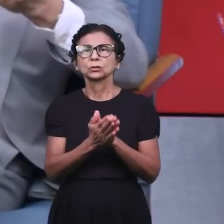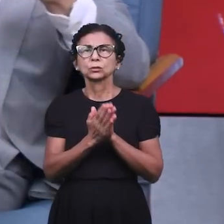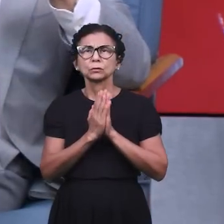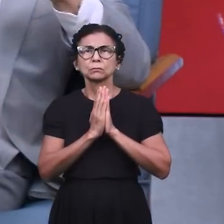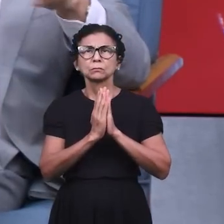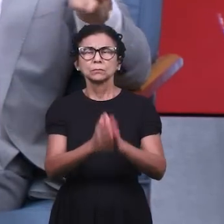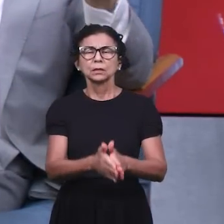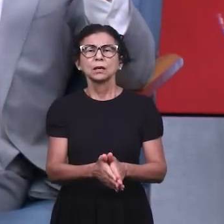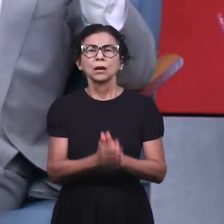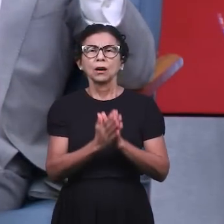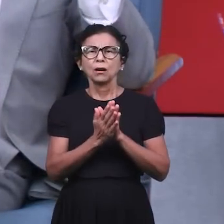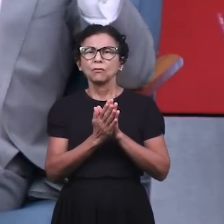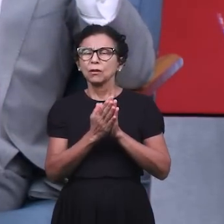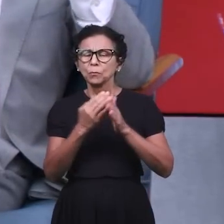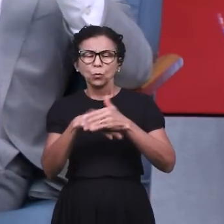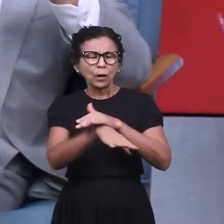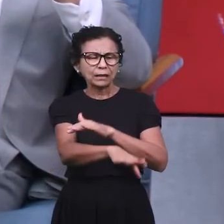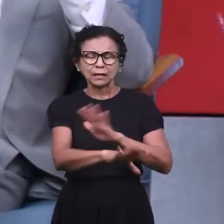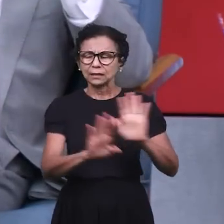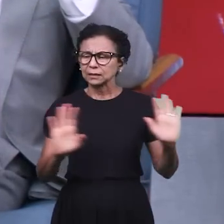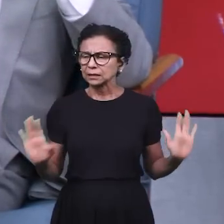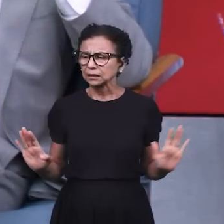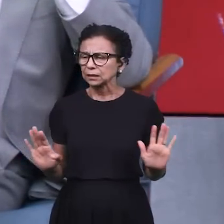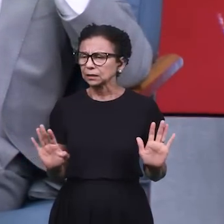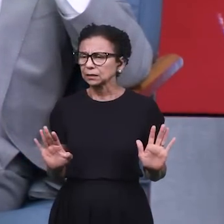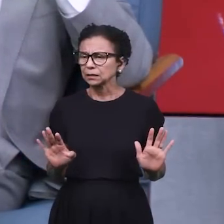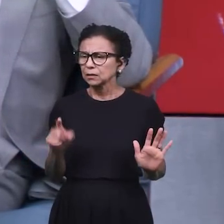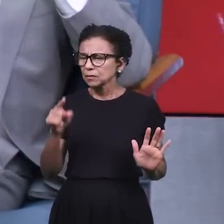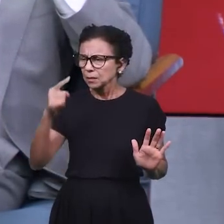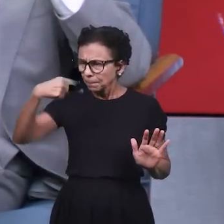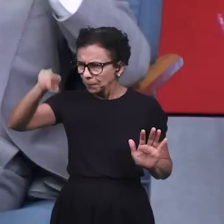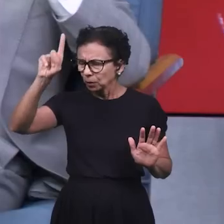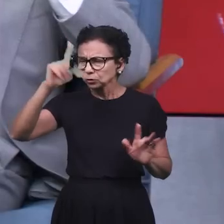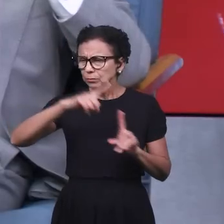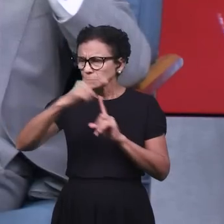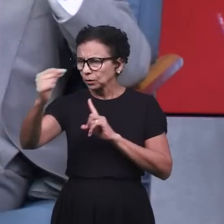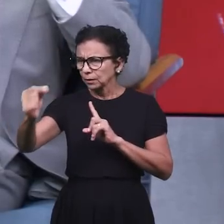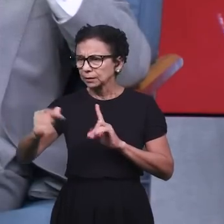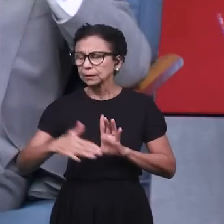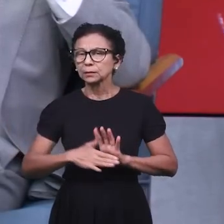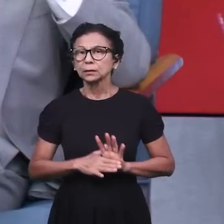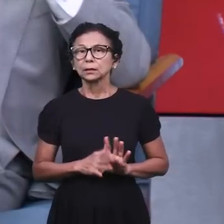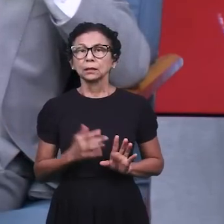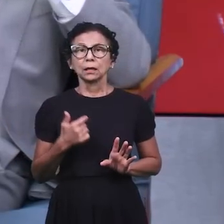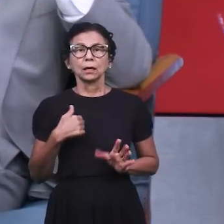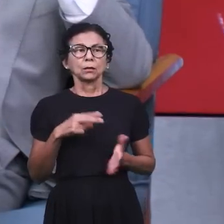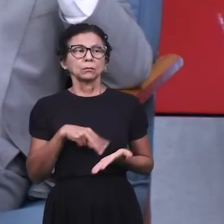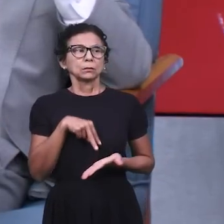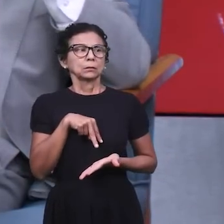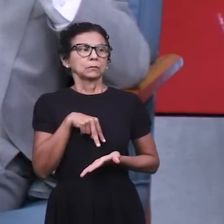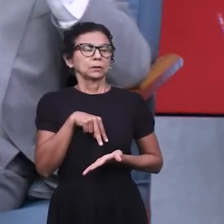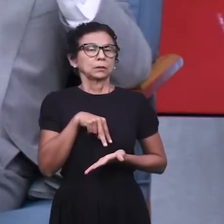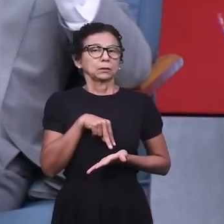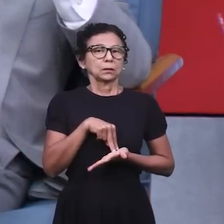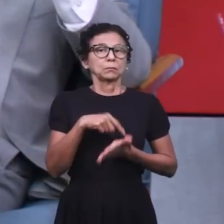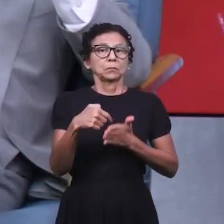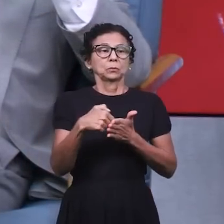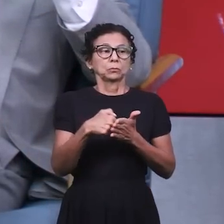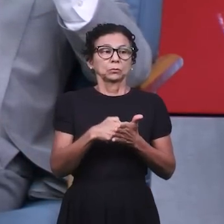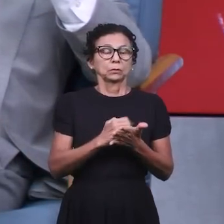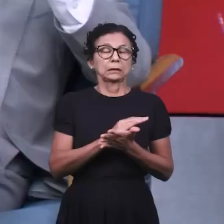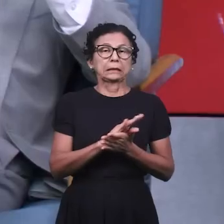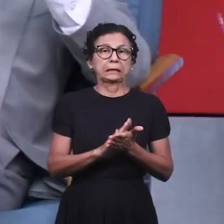Fechou o processo, digo: vamos arquivar isso aí, o senhor está dispensado. E eu levantei, não falei nada, não me perguntou